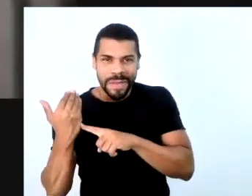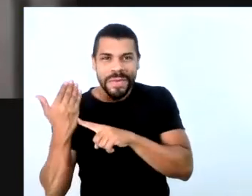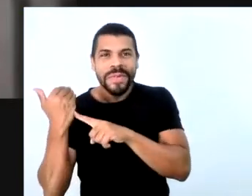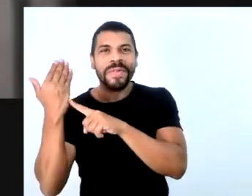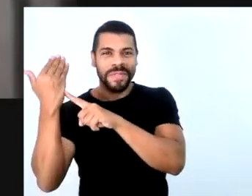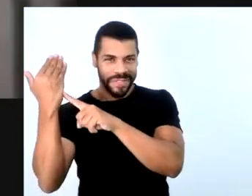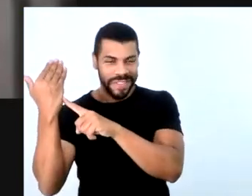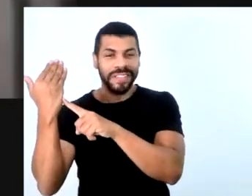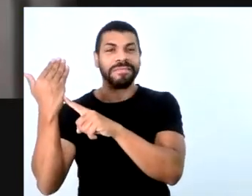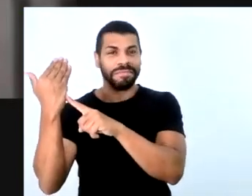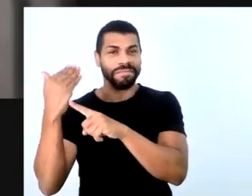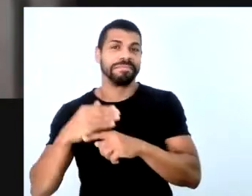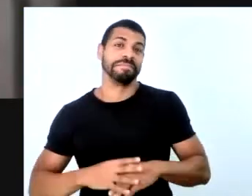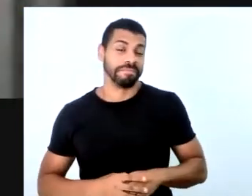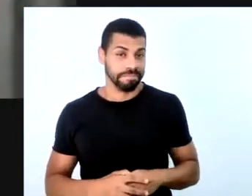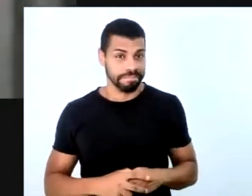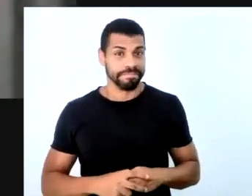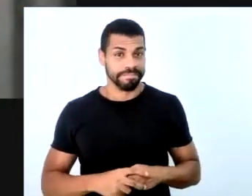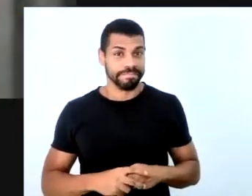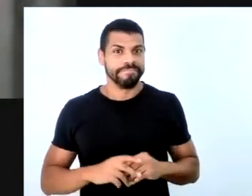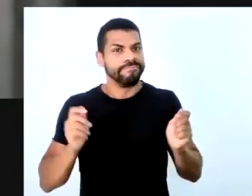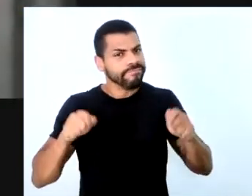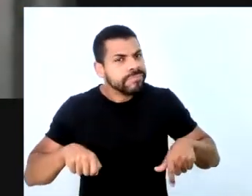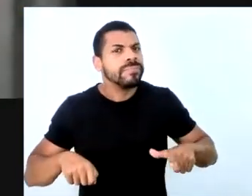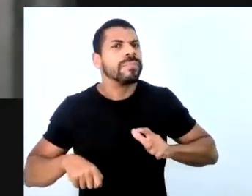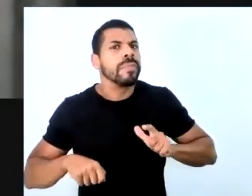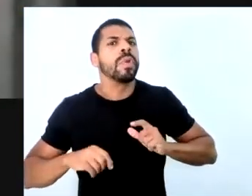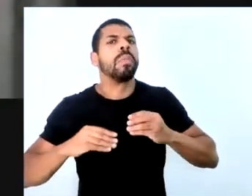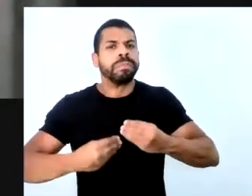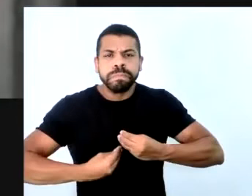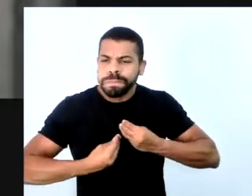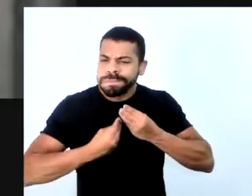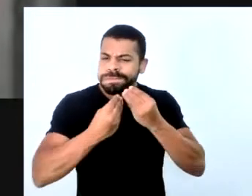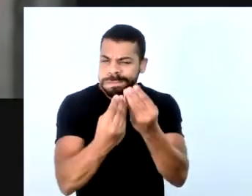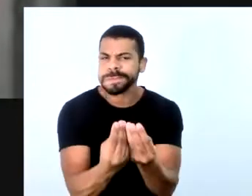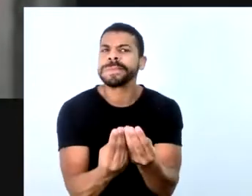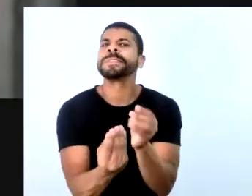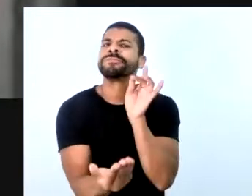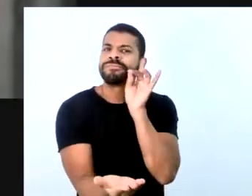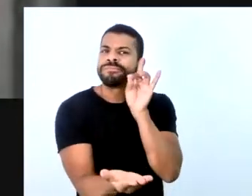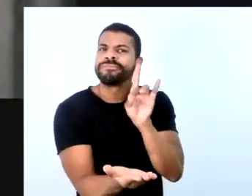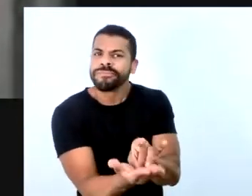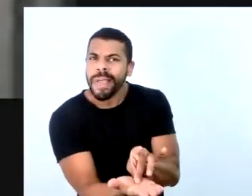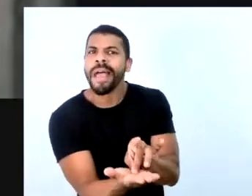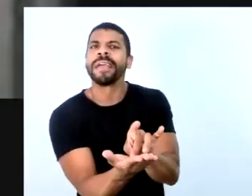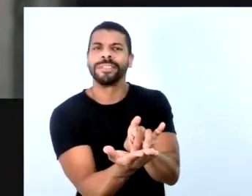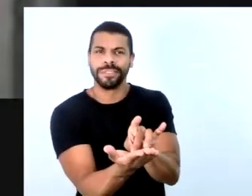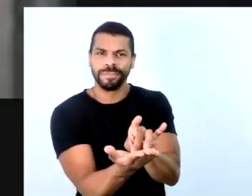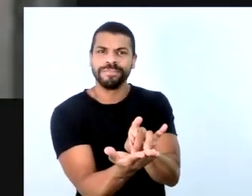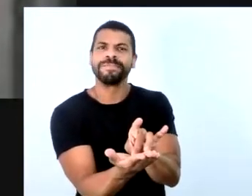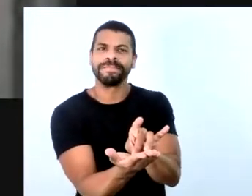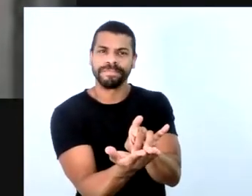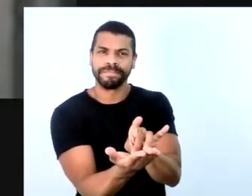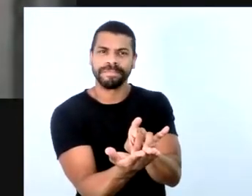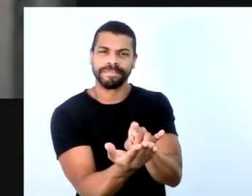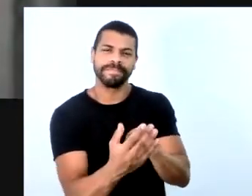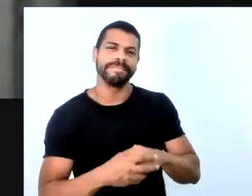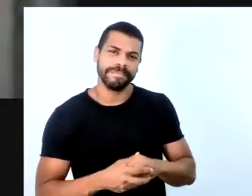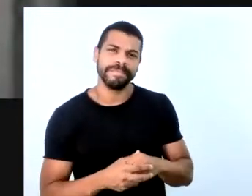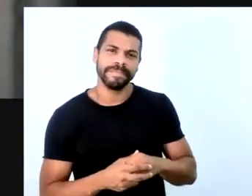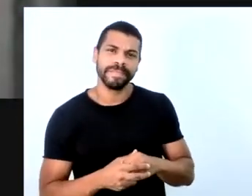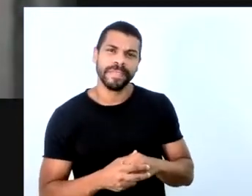seu tempo e da sua tecnologia que foi apresentada para que eu trabalhasse, eu ter ali uma entrega